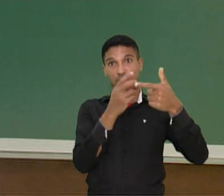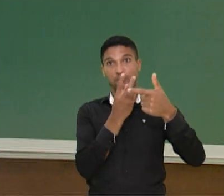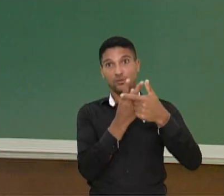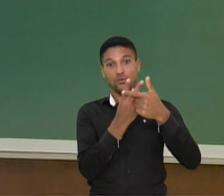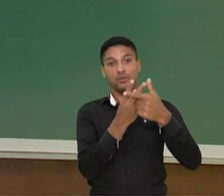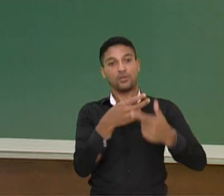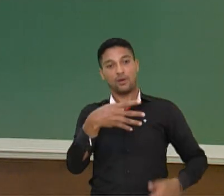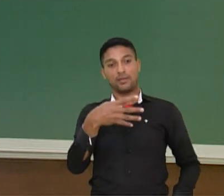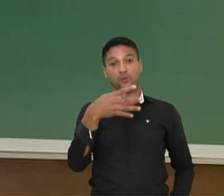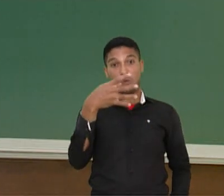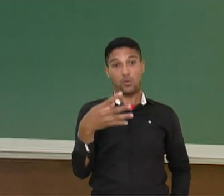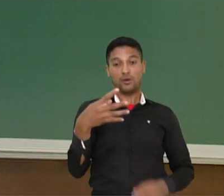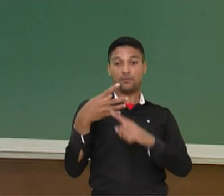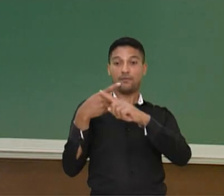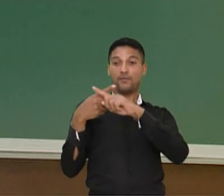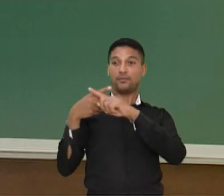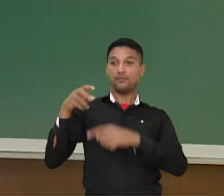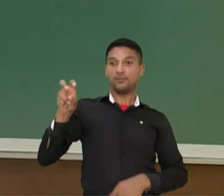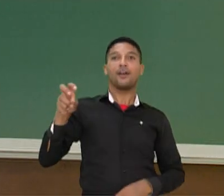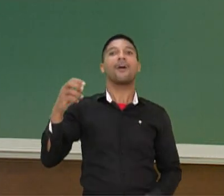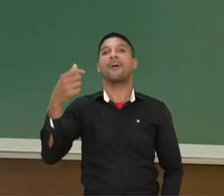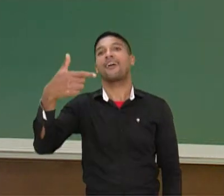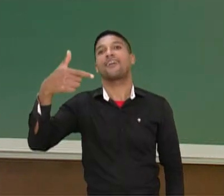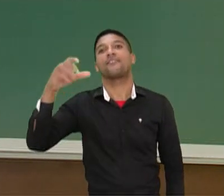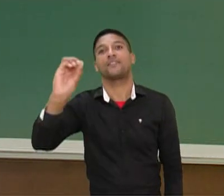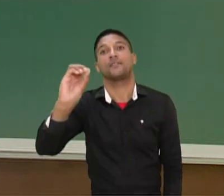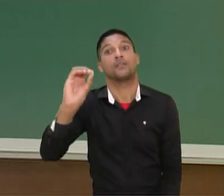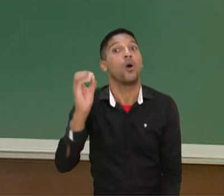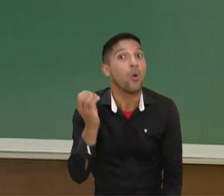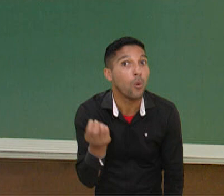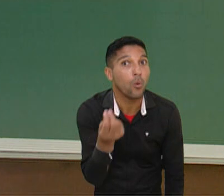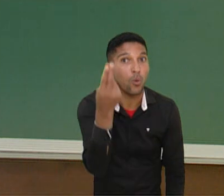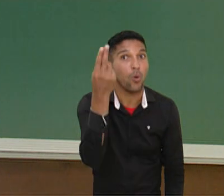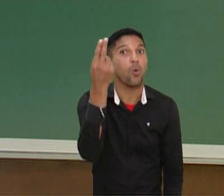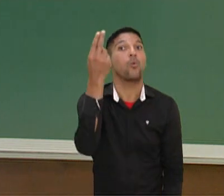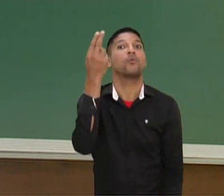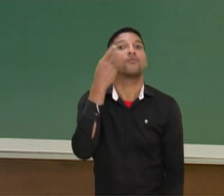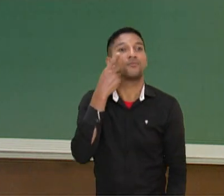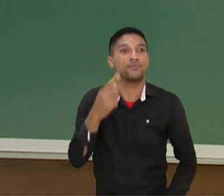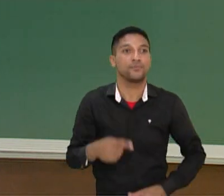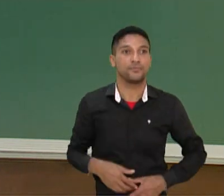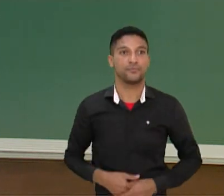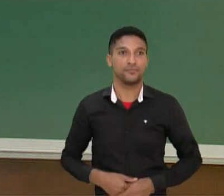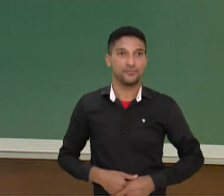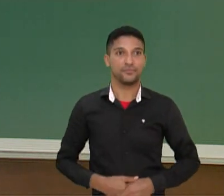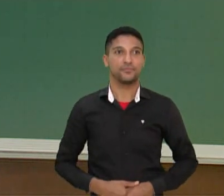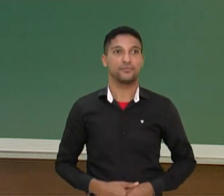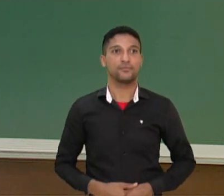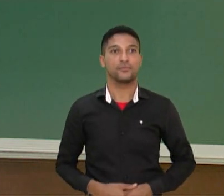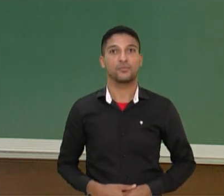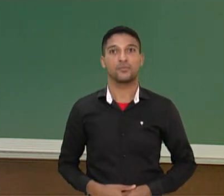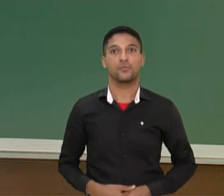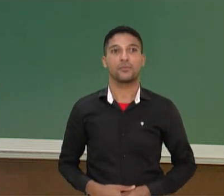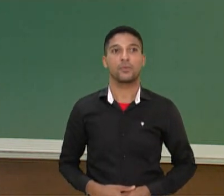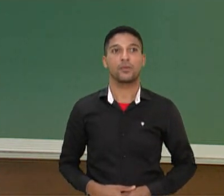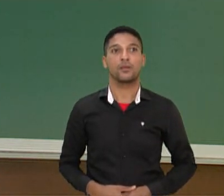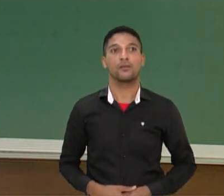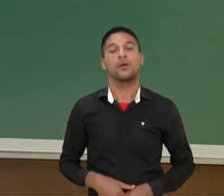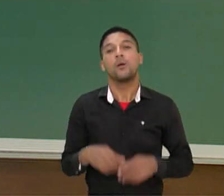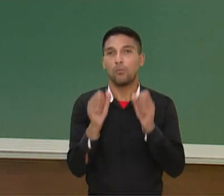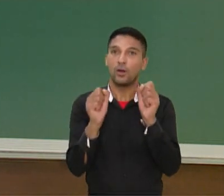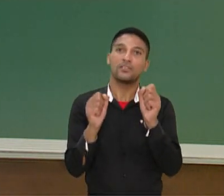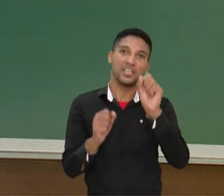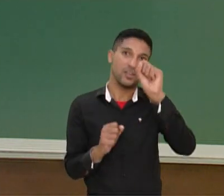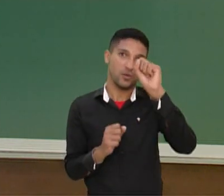5, 20. Ou então, se você quer continuar fazendo a continha com números grandes,